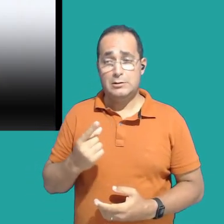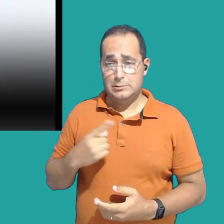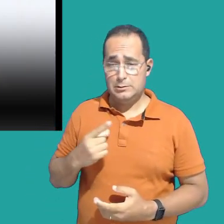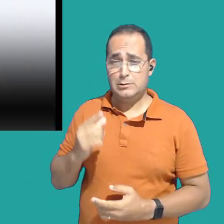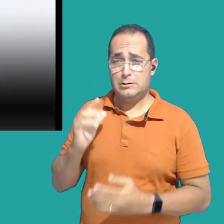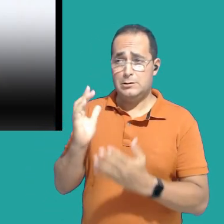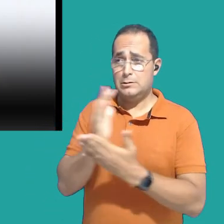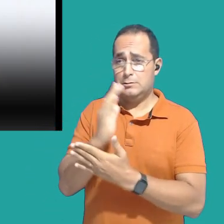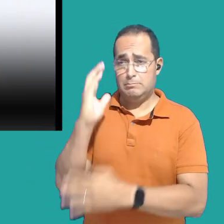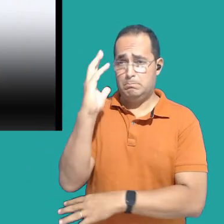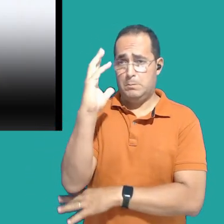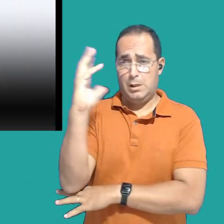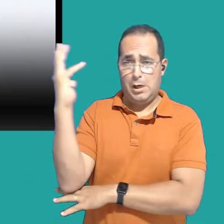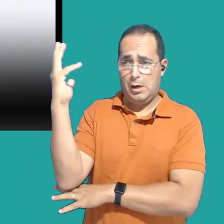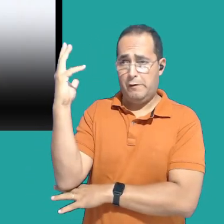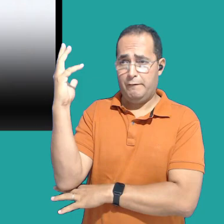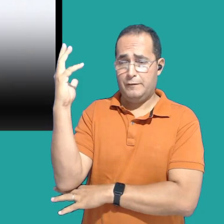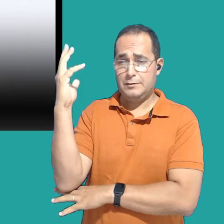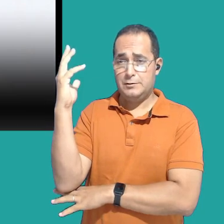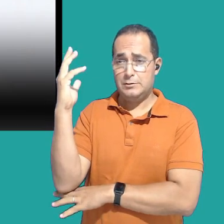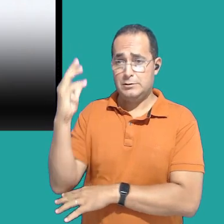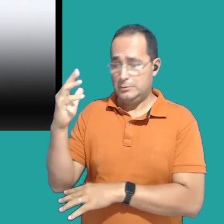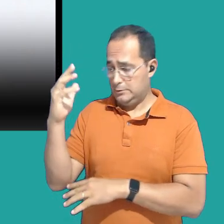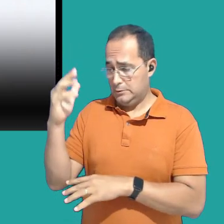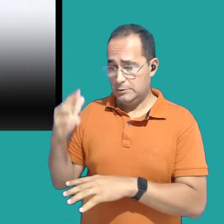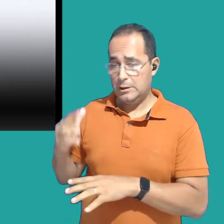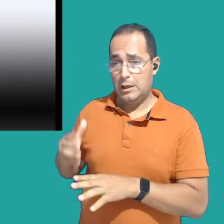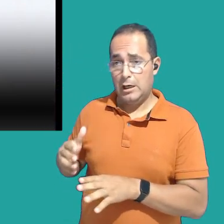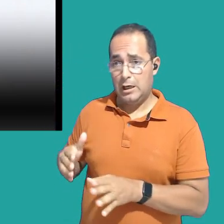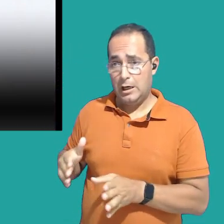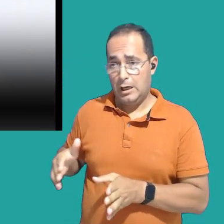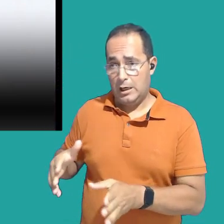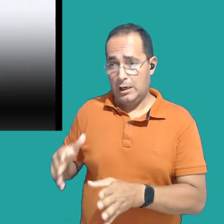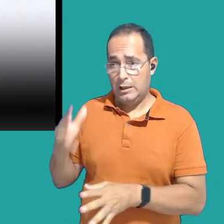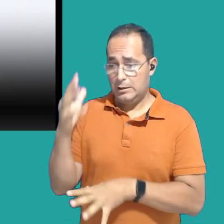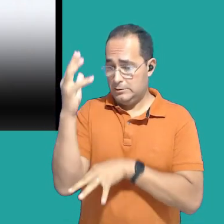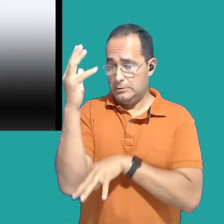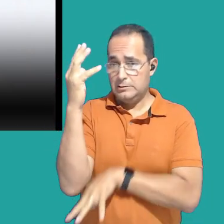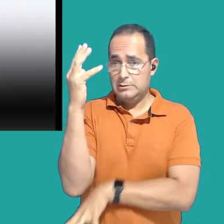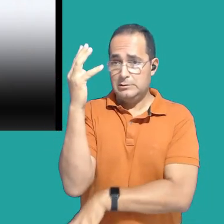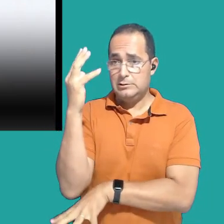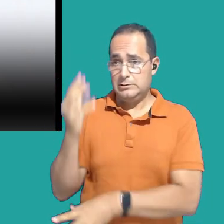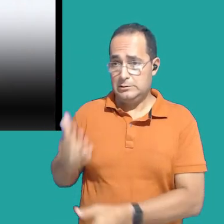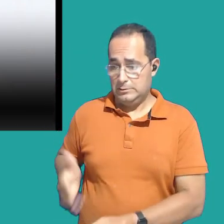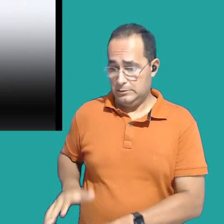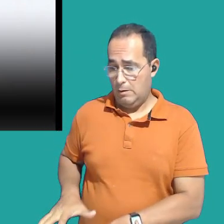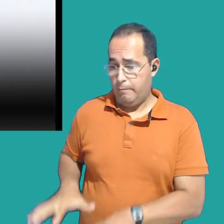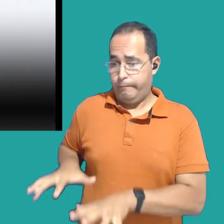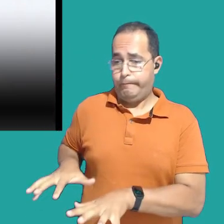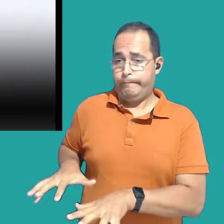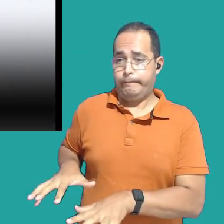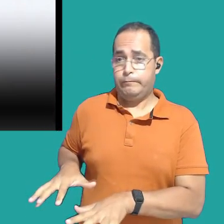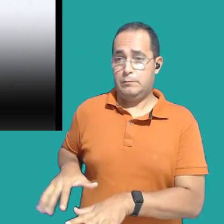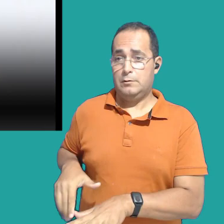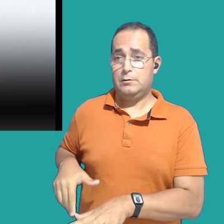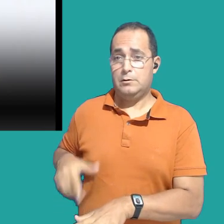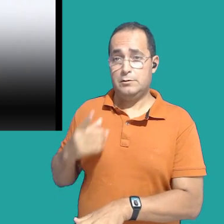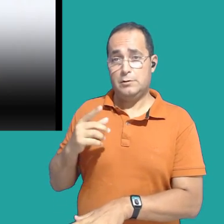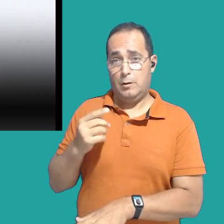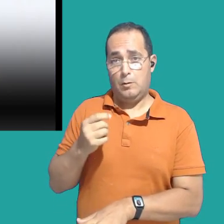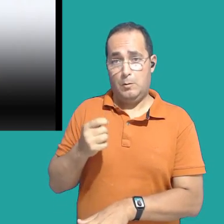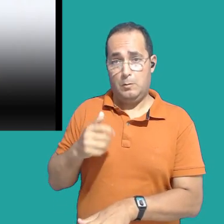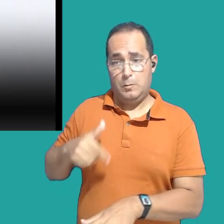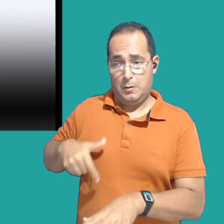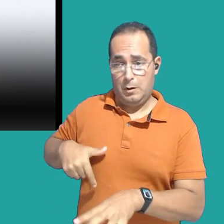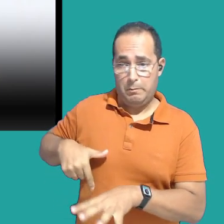Sim, tinha você... até árvore assim na calçada que as raízes ressaltavam, eram grandes,